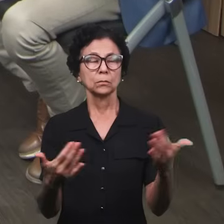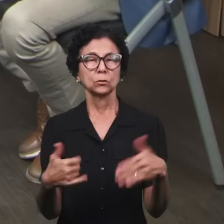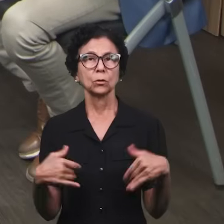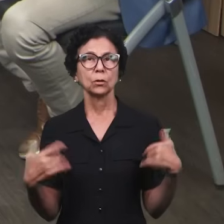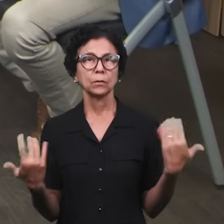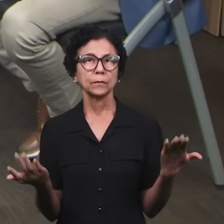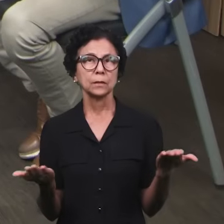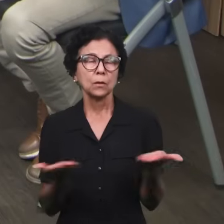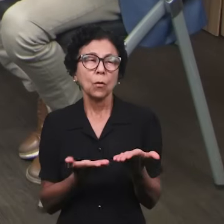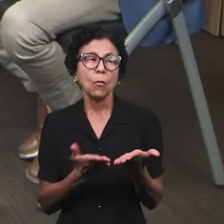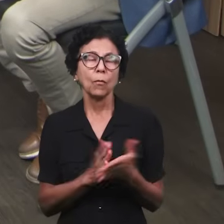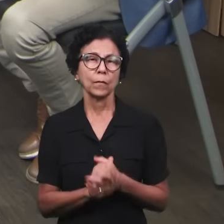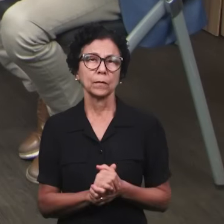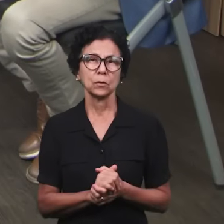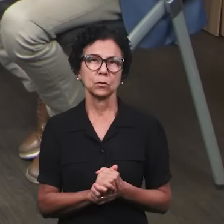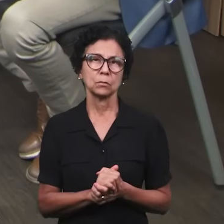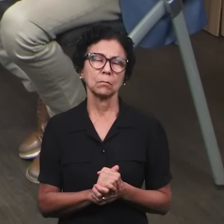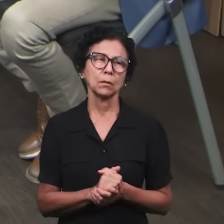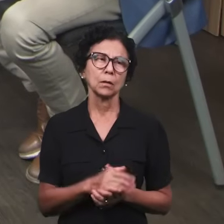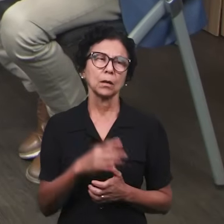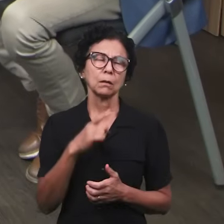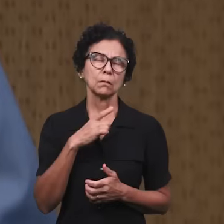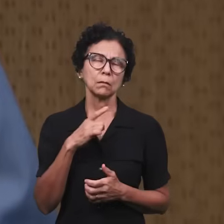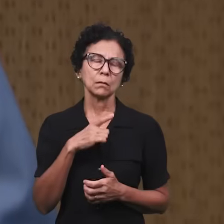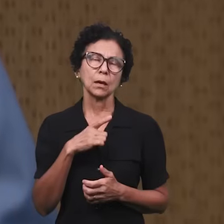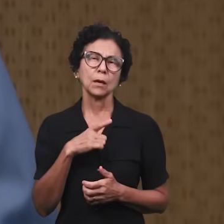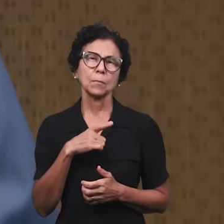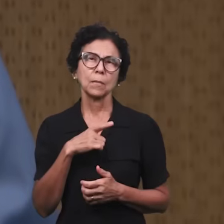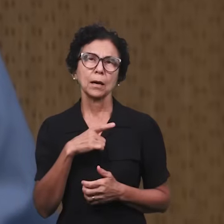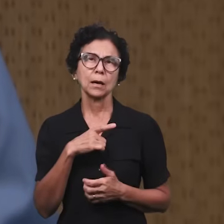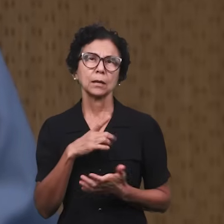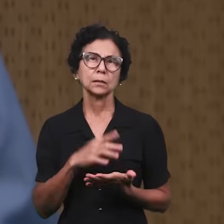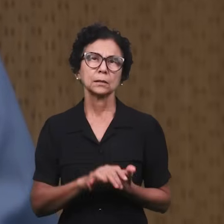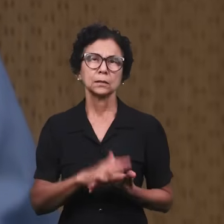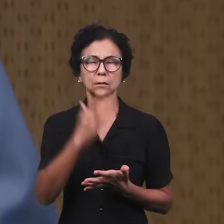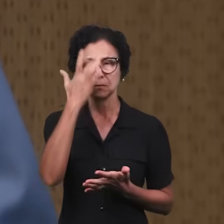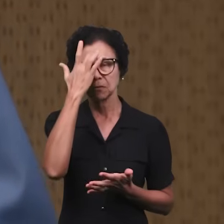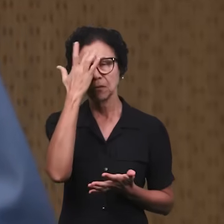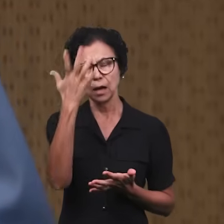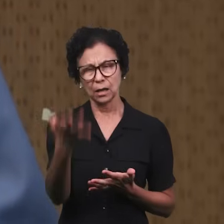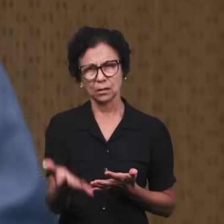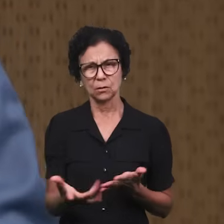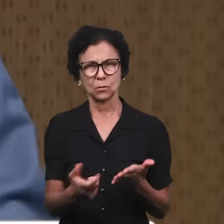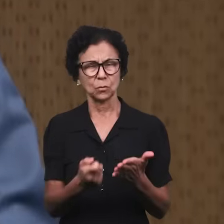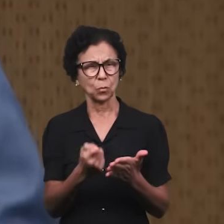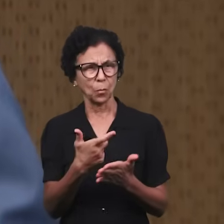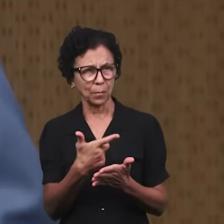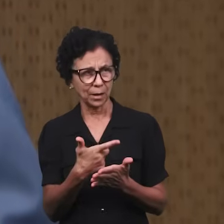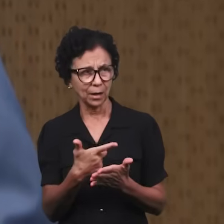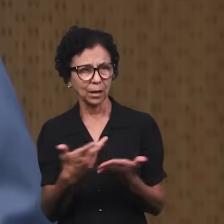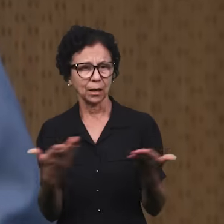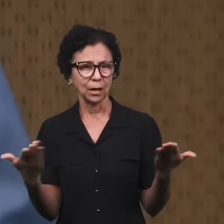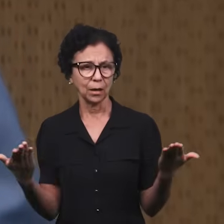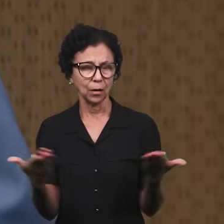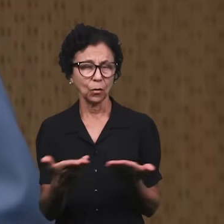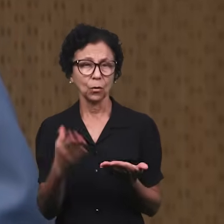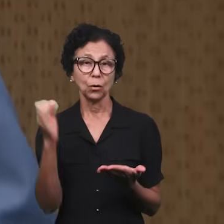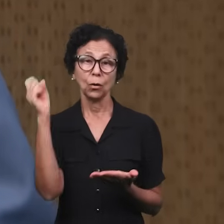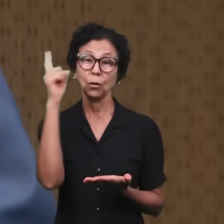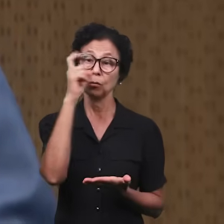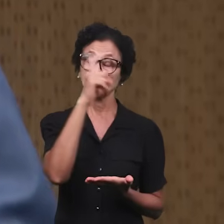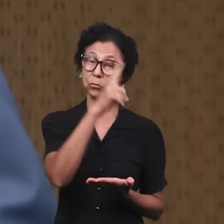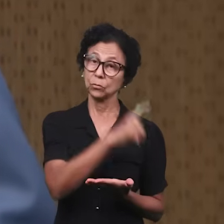de conseguir essa casa, né, esse primeiro imóvel, ou está cada vez mais difícil? Como que é o cenário hoje para os jovens